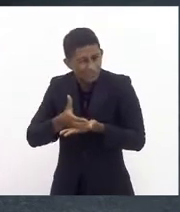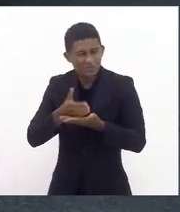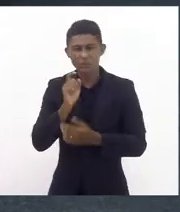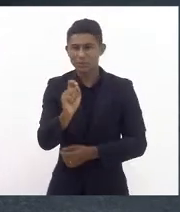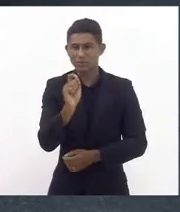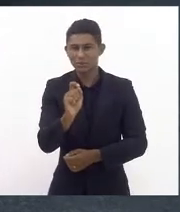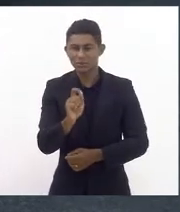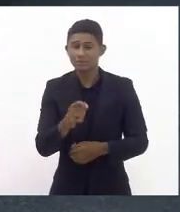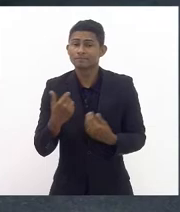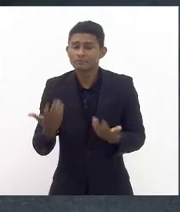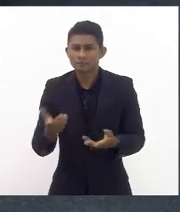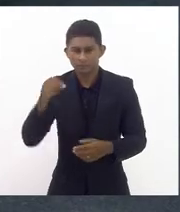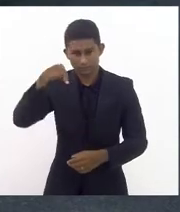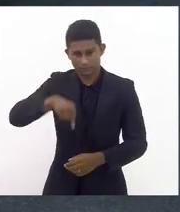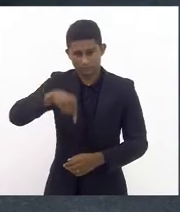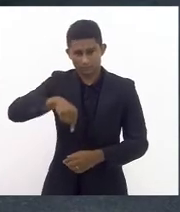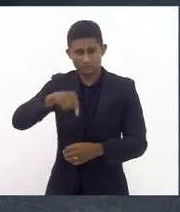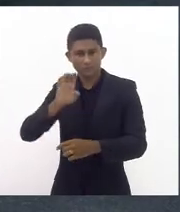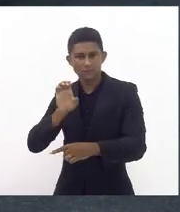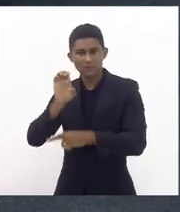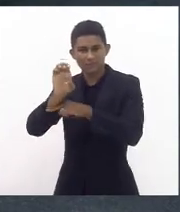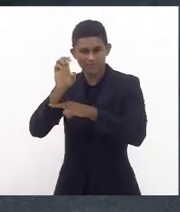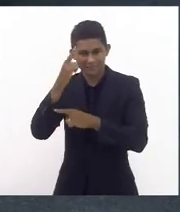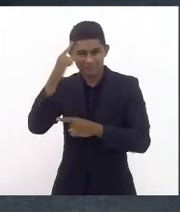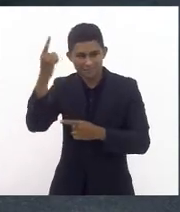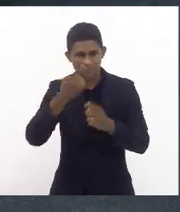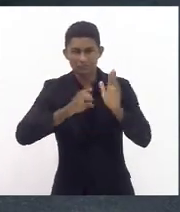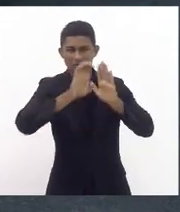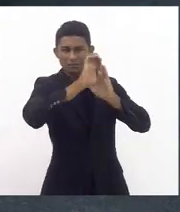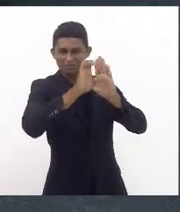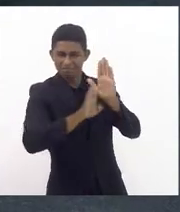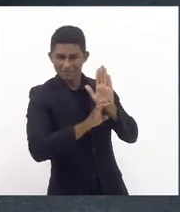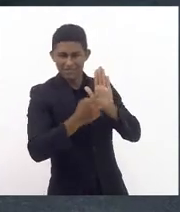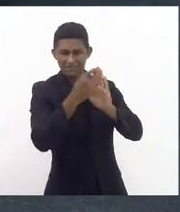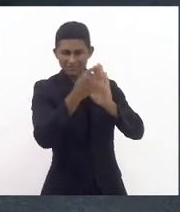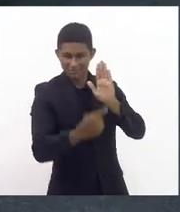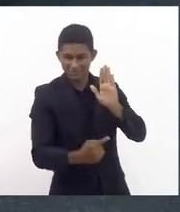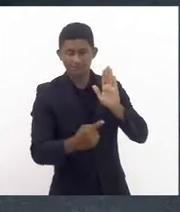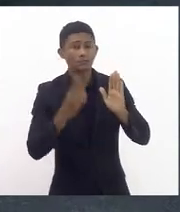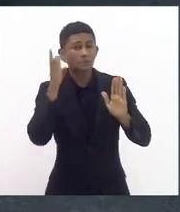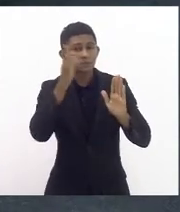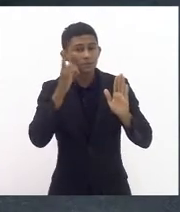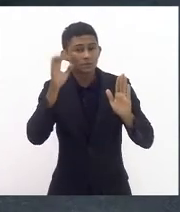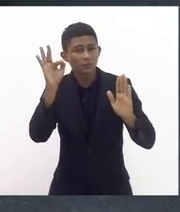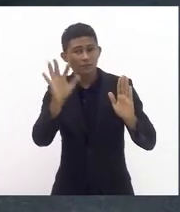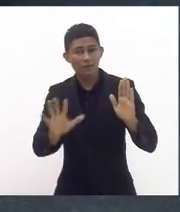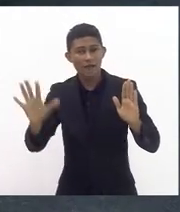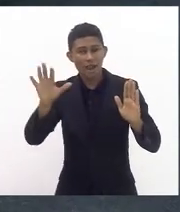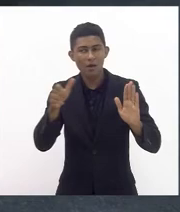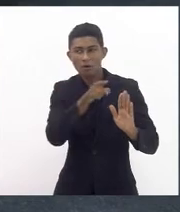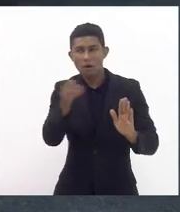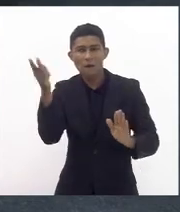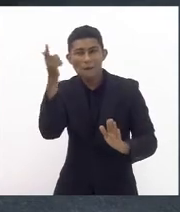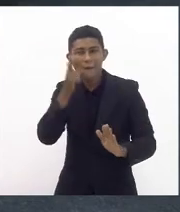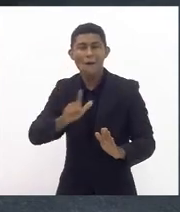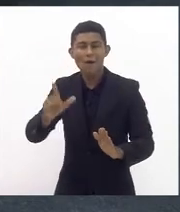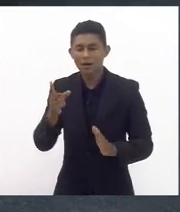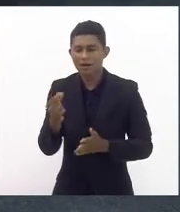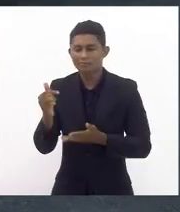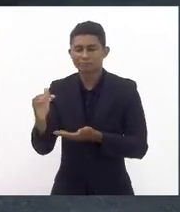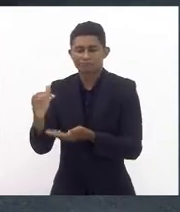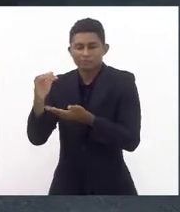o seguinte: o Estado, por emendas parlamentares, por exemplo, muitos deputados federais atraem recursos federais para o Estado do Rio de